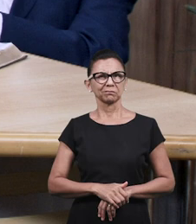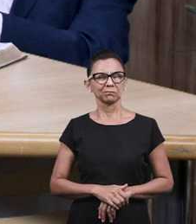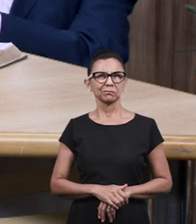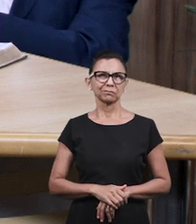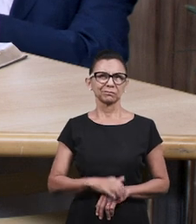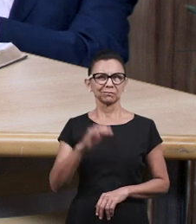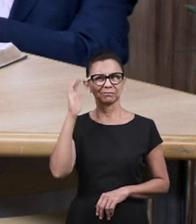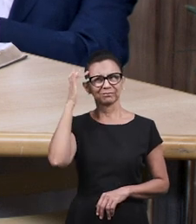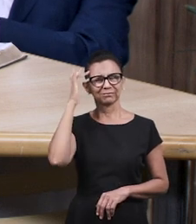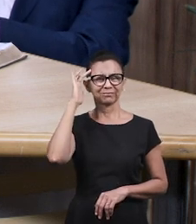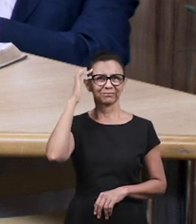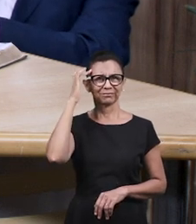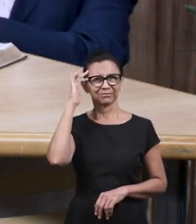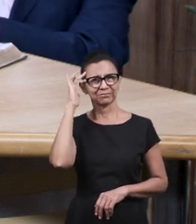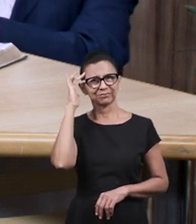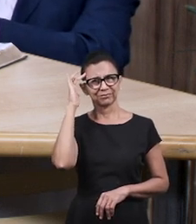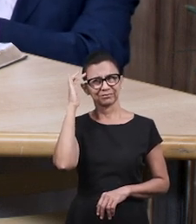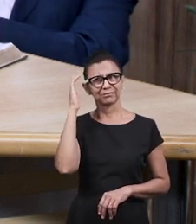Acho que